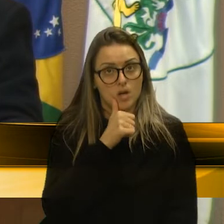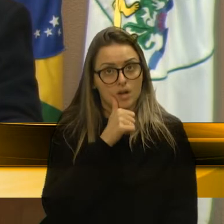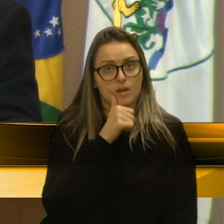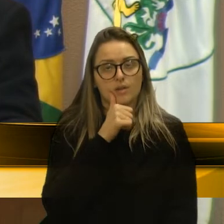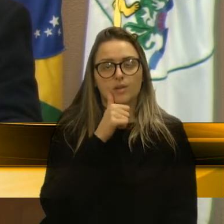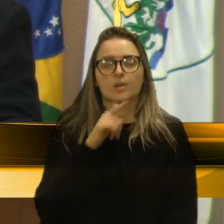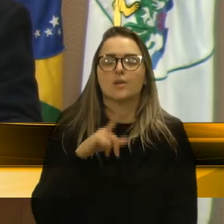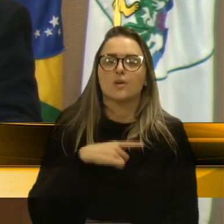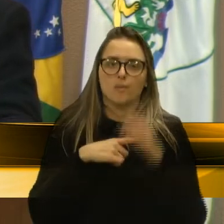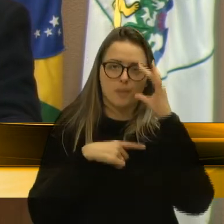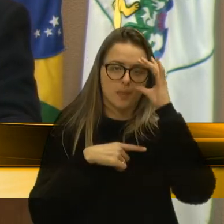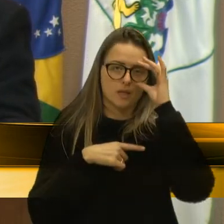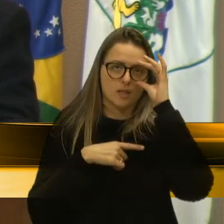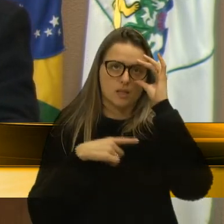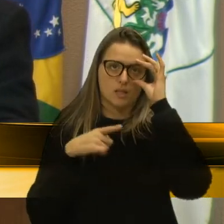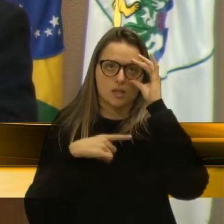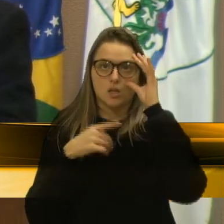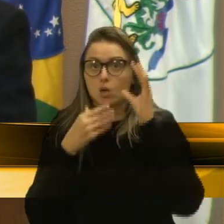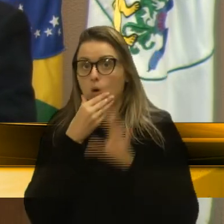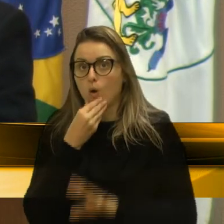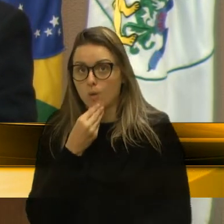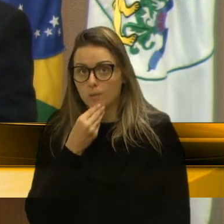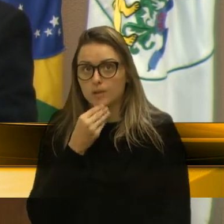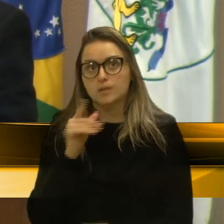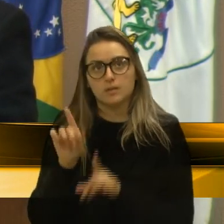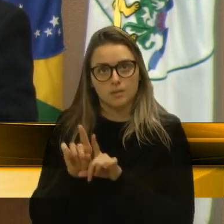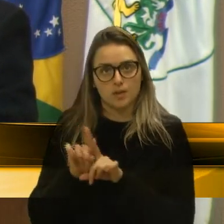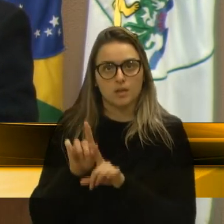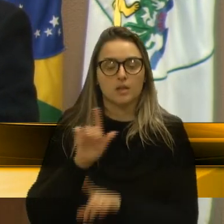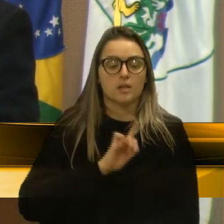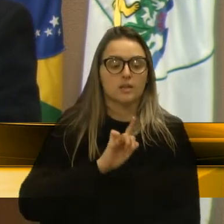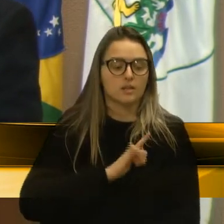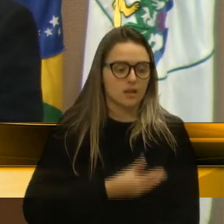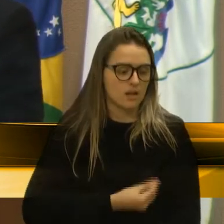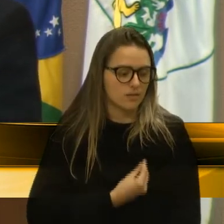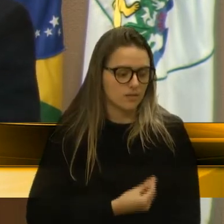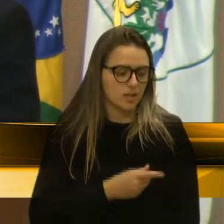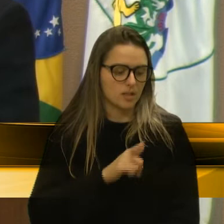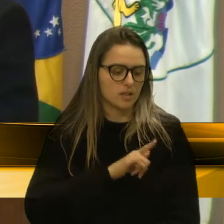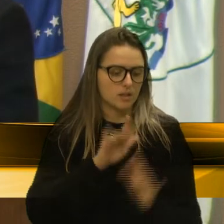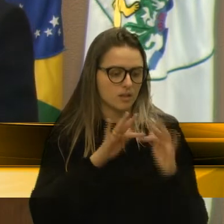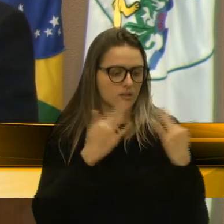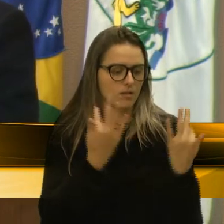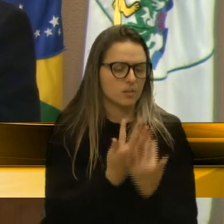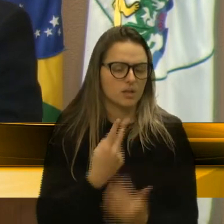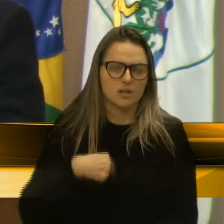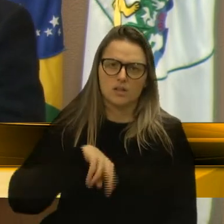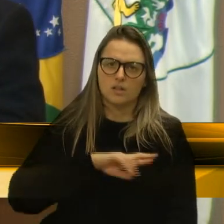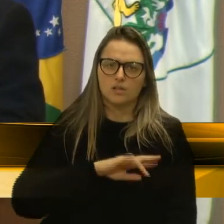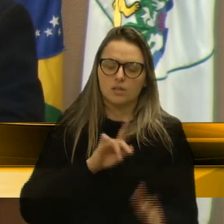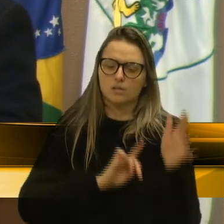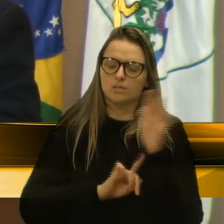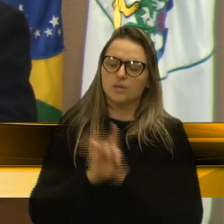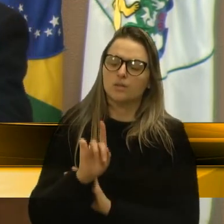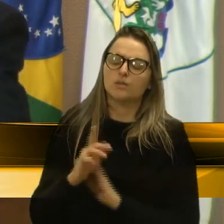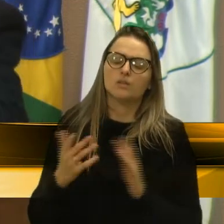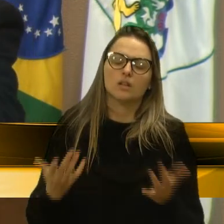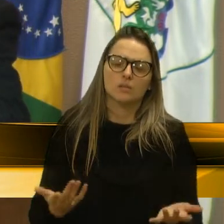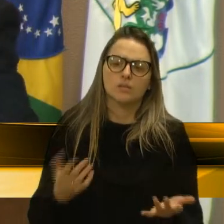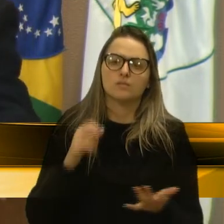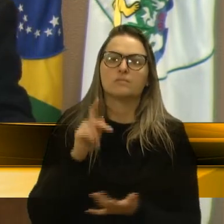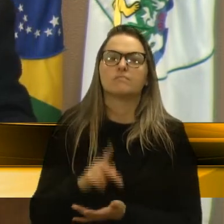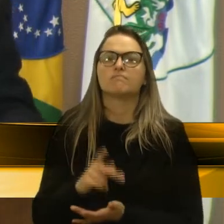mínimo 3 domingos seguidos, né? E quando a gente sabe que a maior parte desses trabalhadores no comércio são